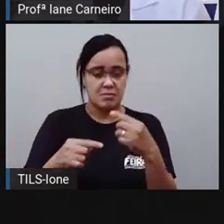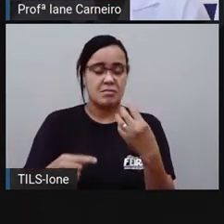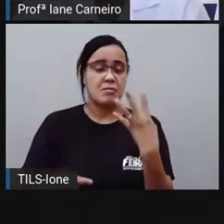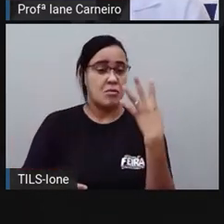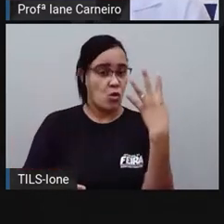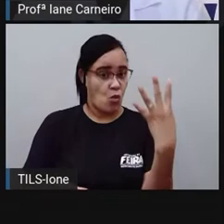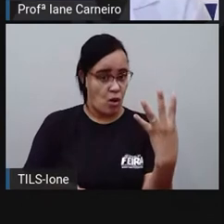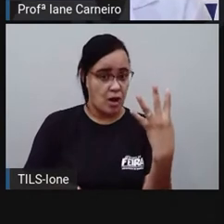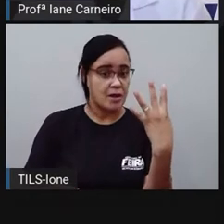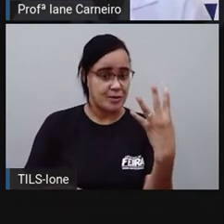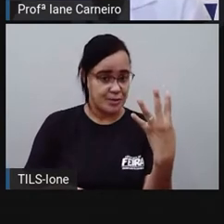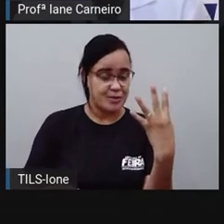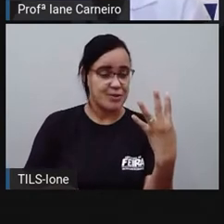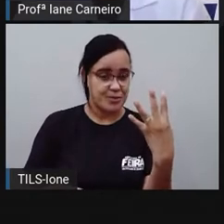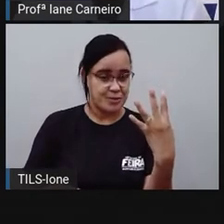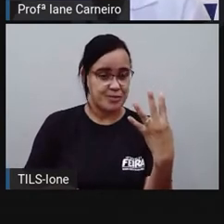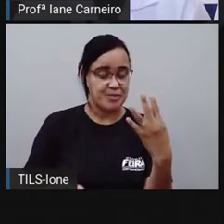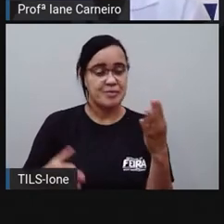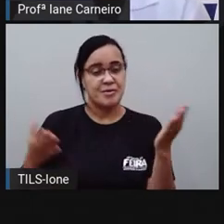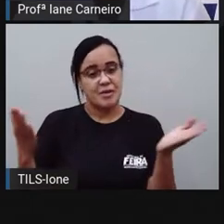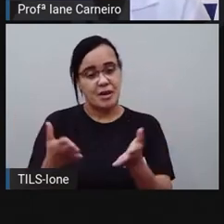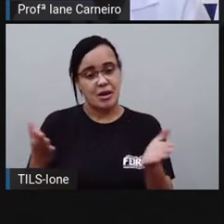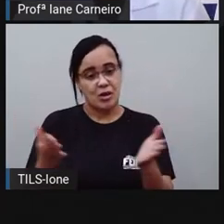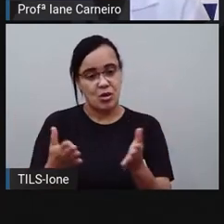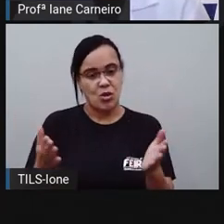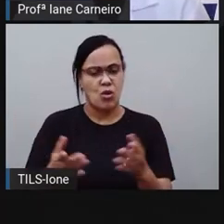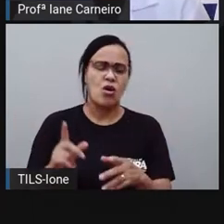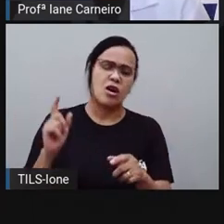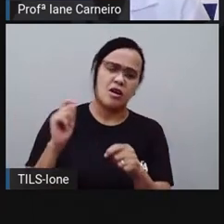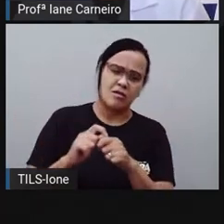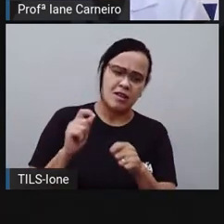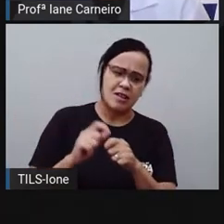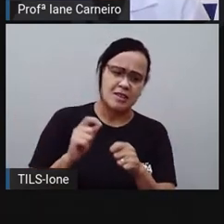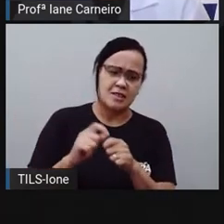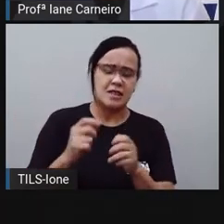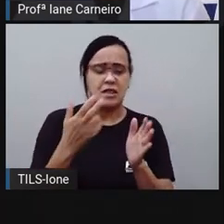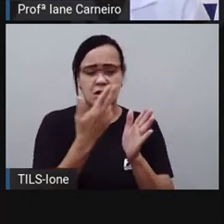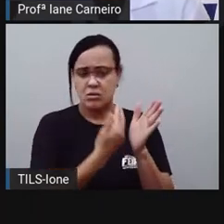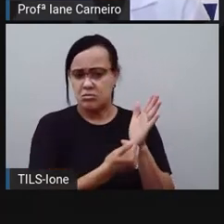quatro palitos. Agora, eu quero que vocês formem um retângulo